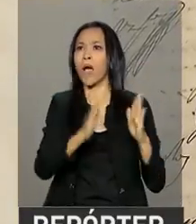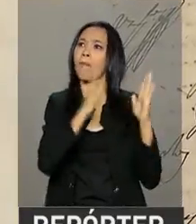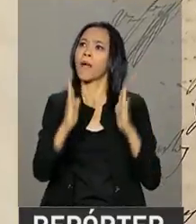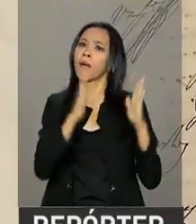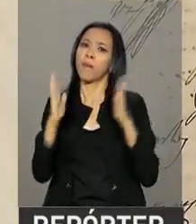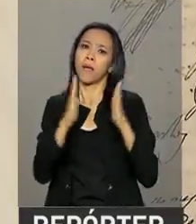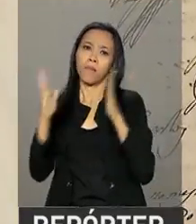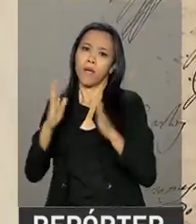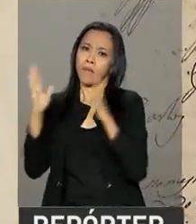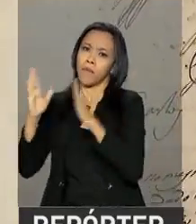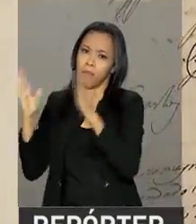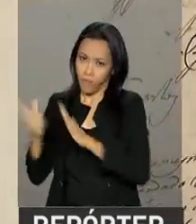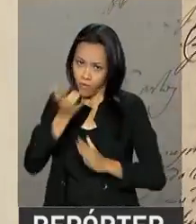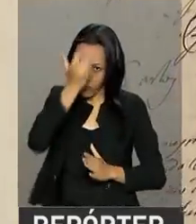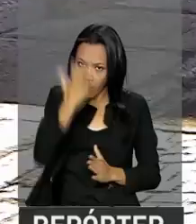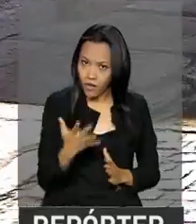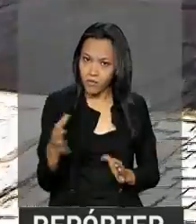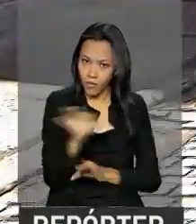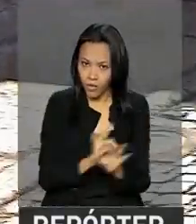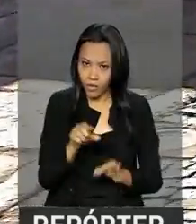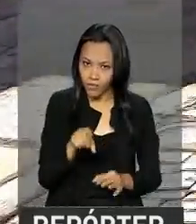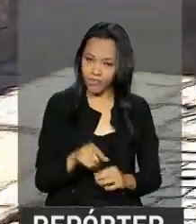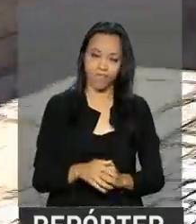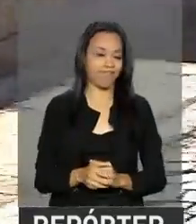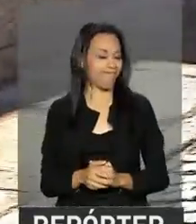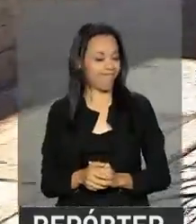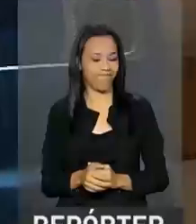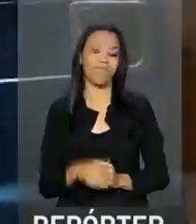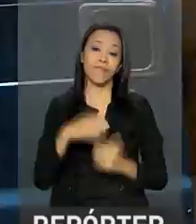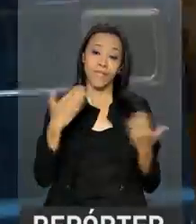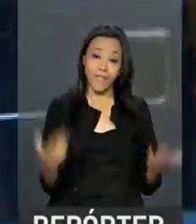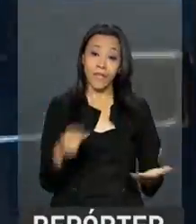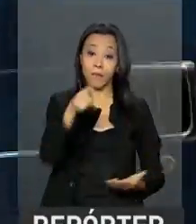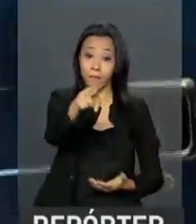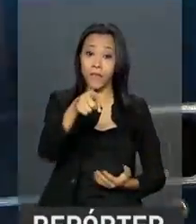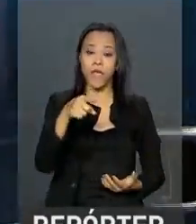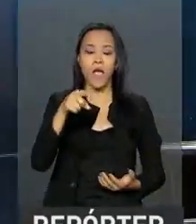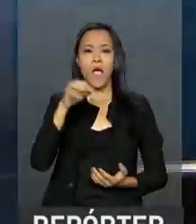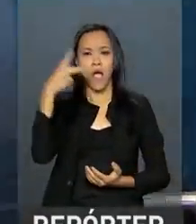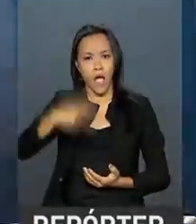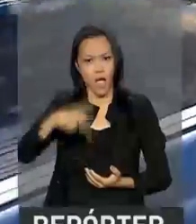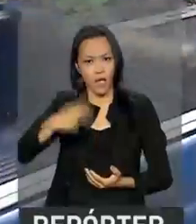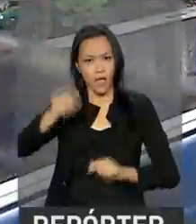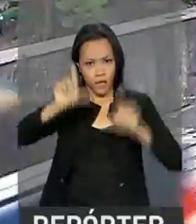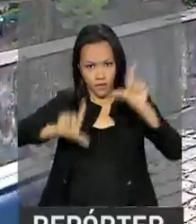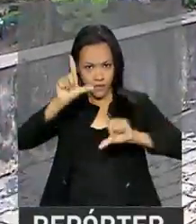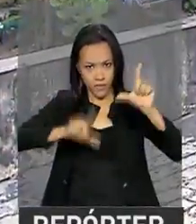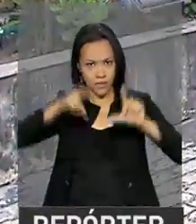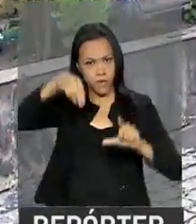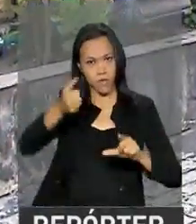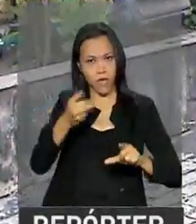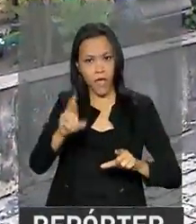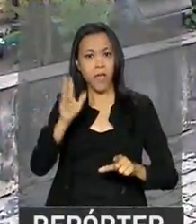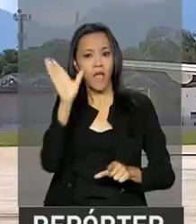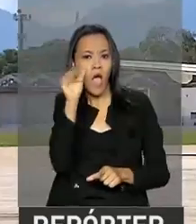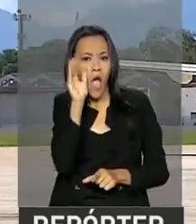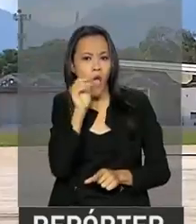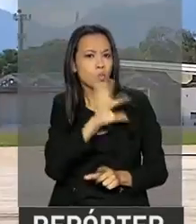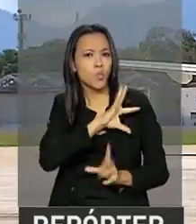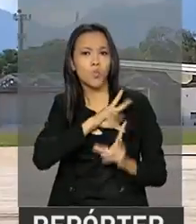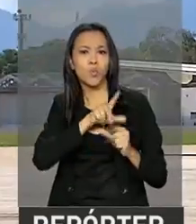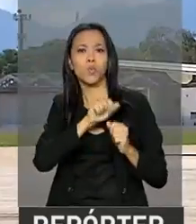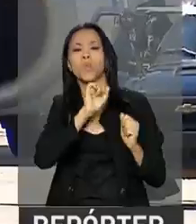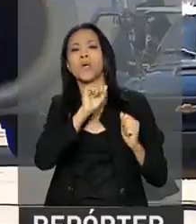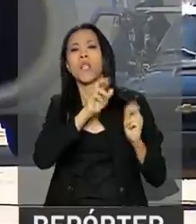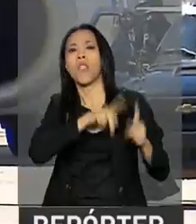Planalto não foi uma tarefa fácil a equipe da NBR acompanhou toda a preparação desde o transporte dos